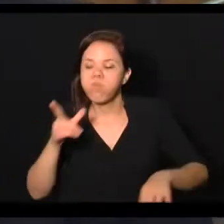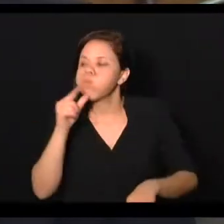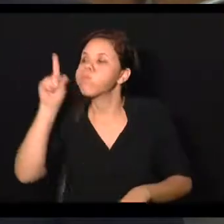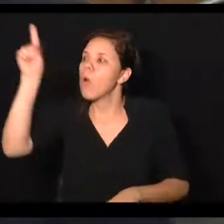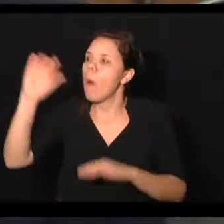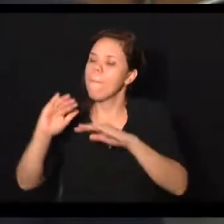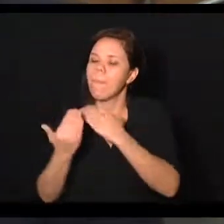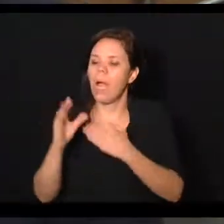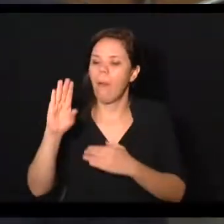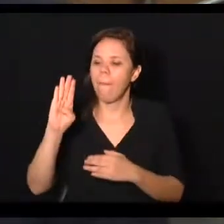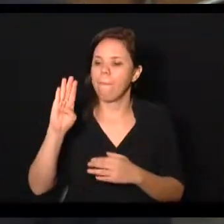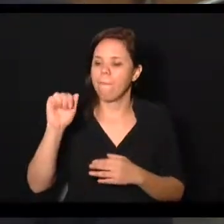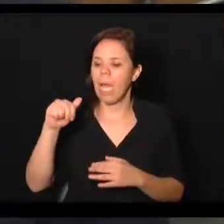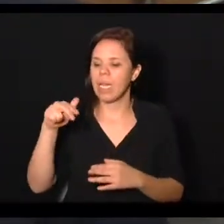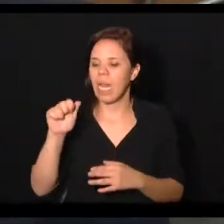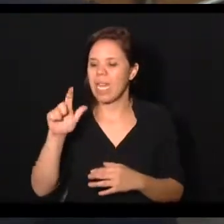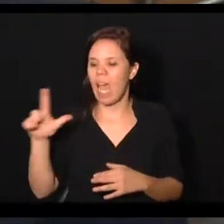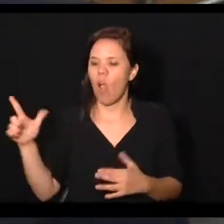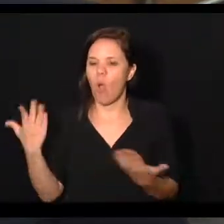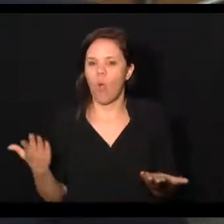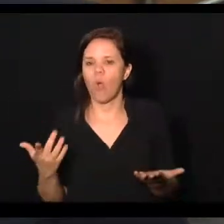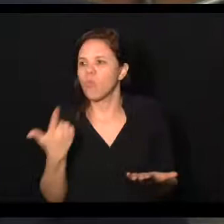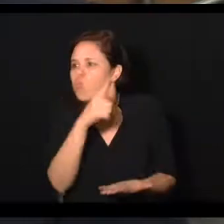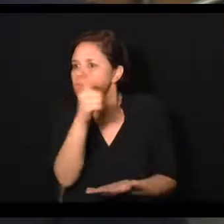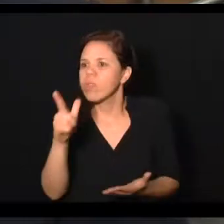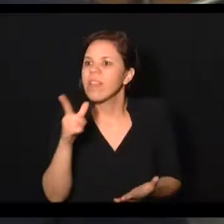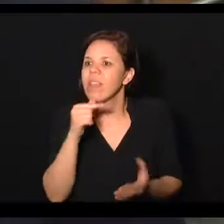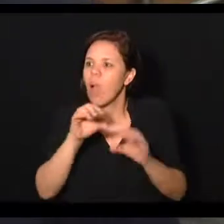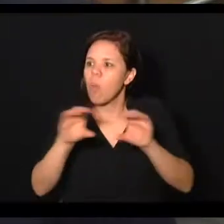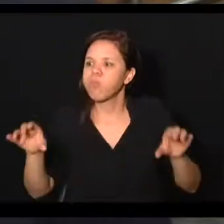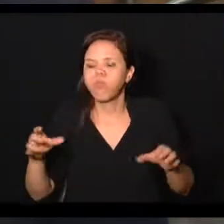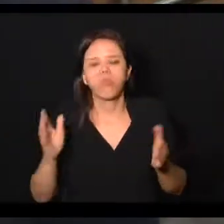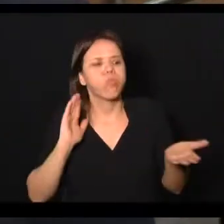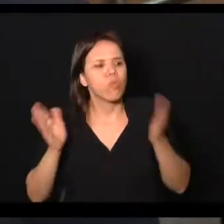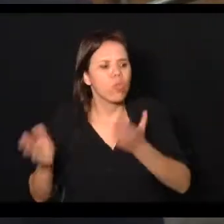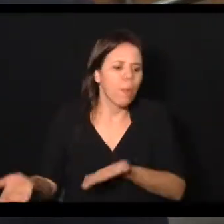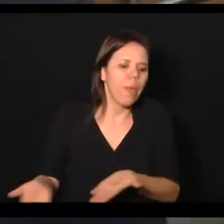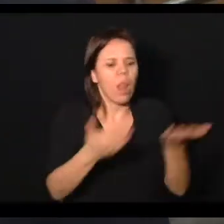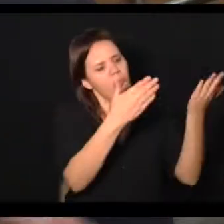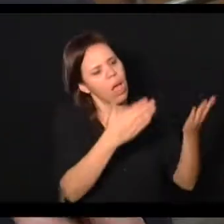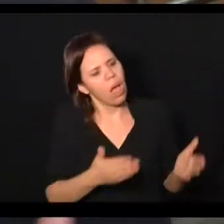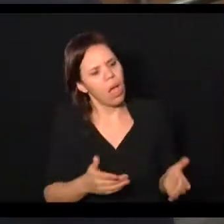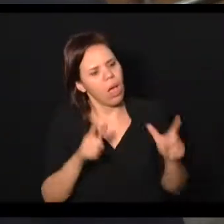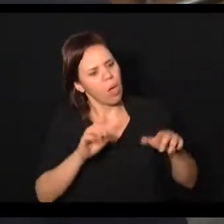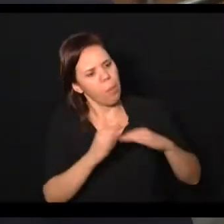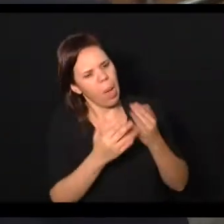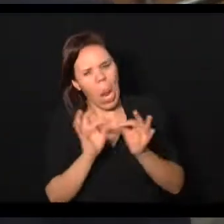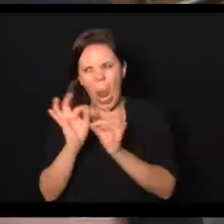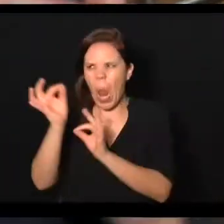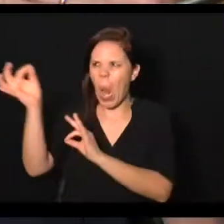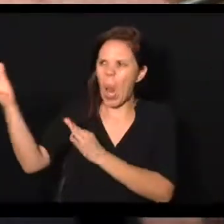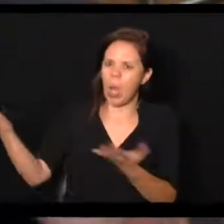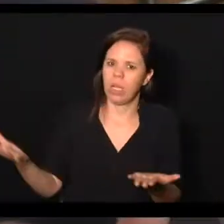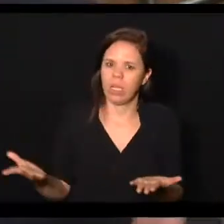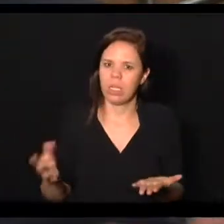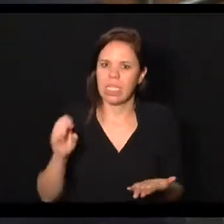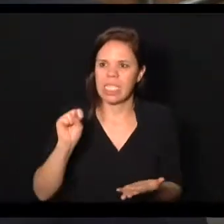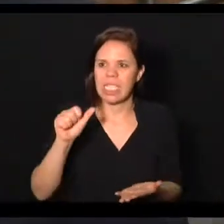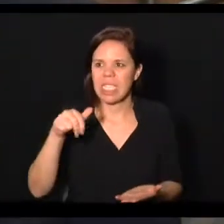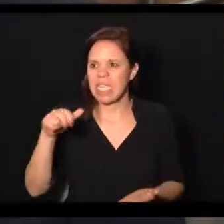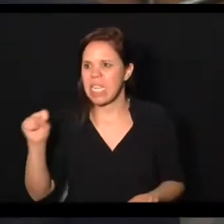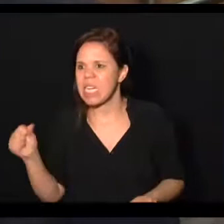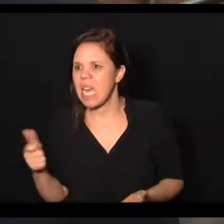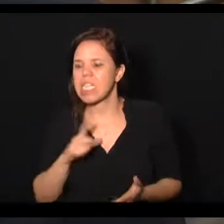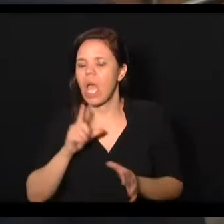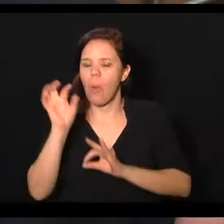Bananal. Não tem ligação de água, a água que vai lá é caminhão-pipa. Então o bairro Bananal é um pouco distante, mas a Sanasa já tem um projeto agora